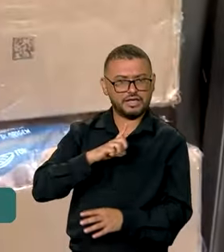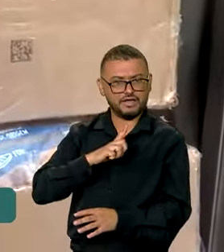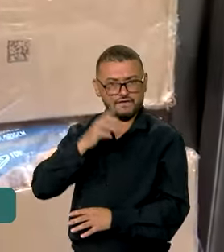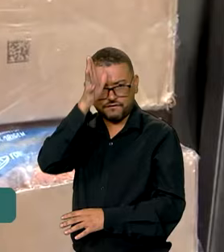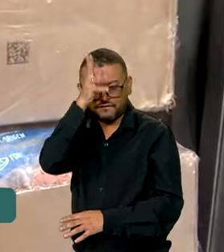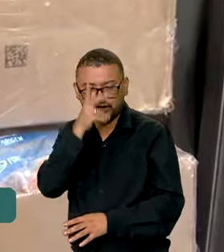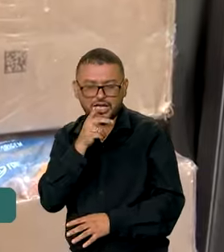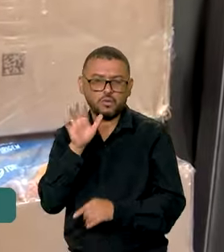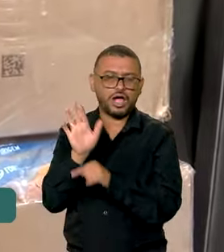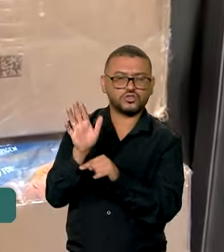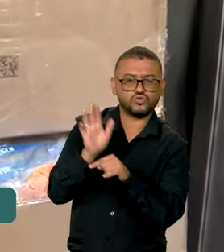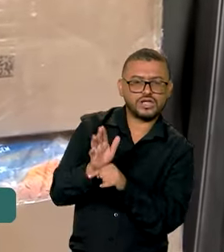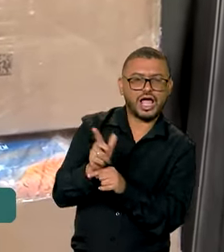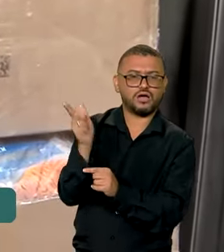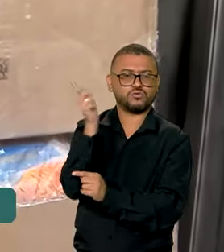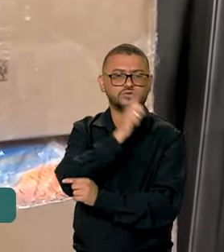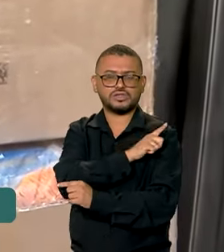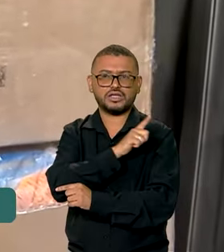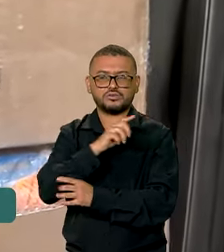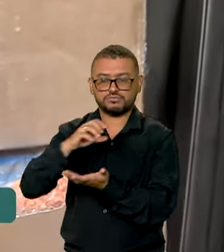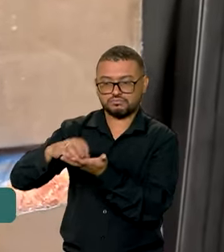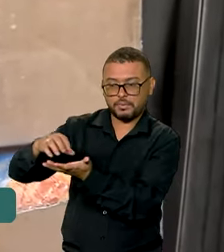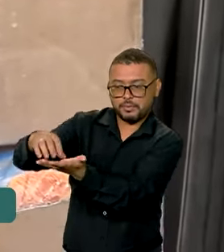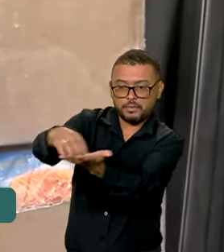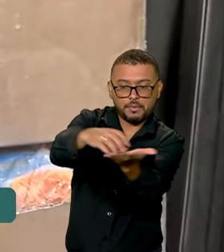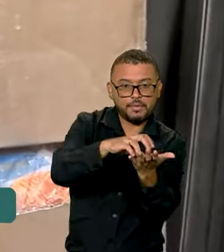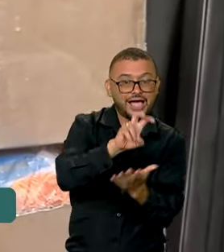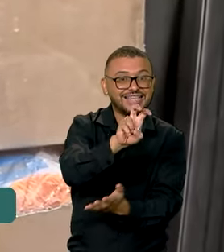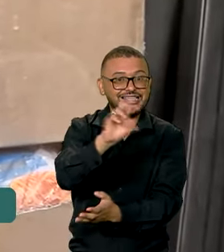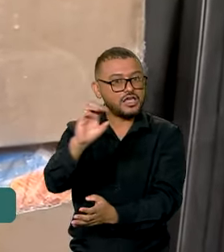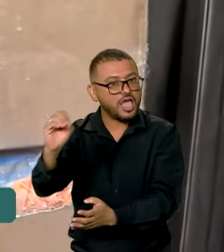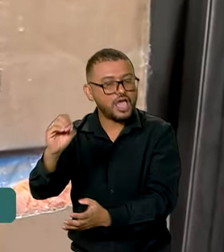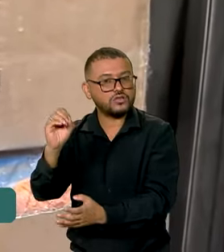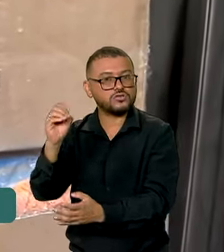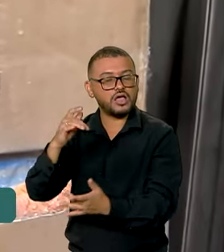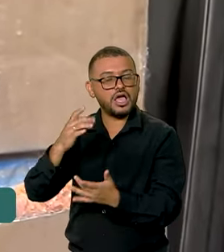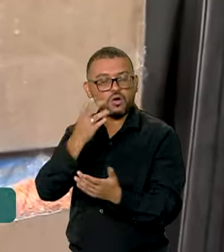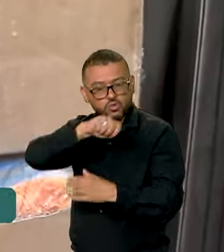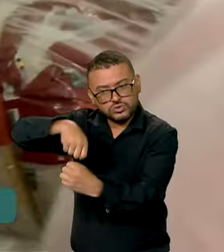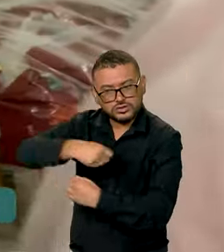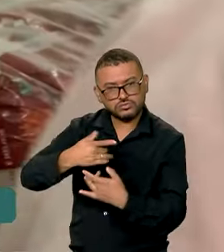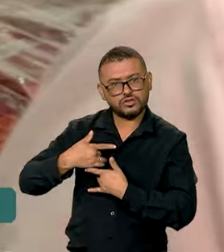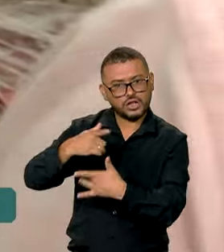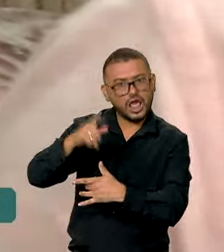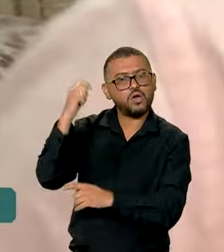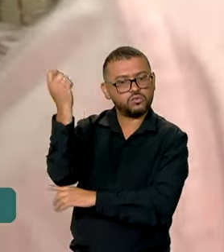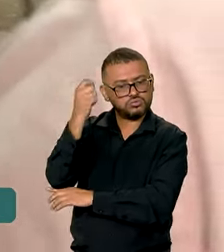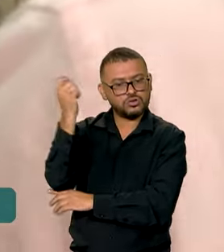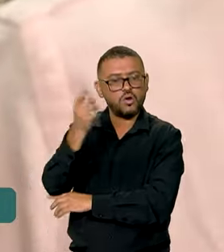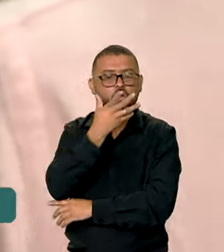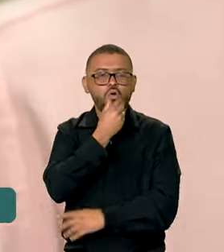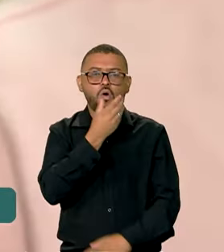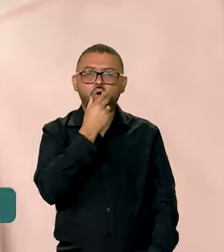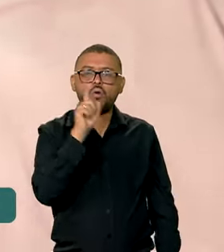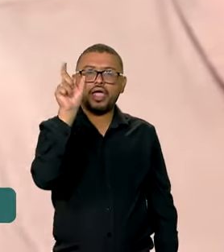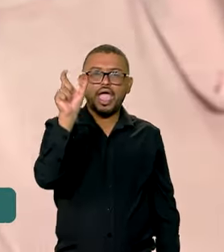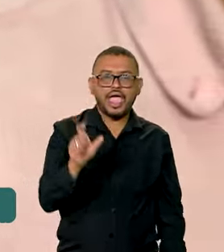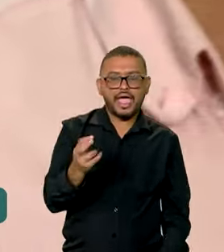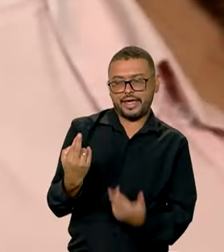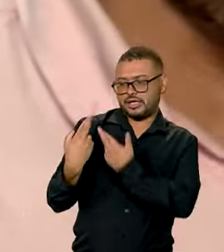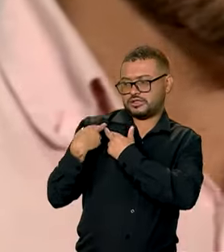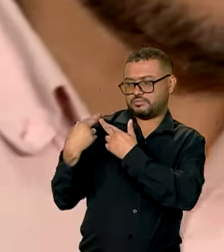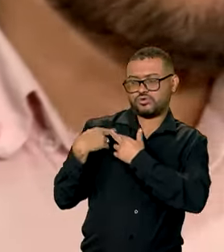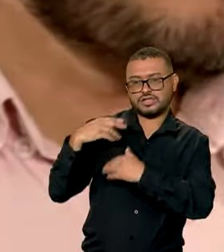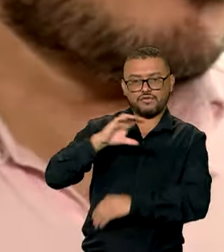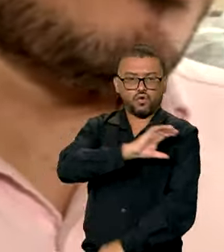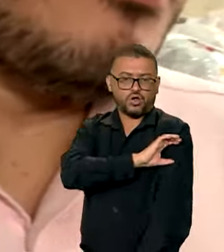vai ajudar a abastecer as mais de 500 cozinhas solidárias no Rio Grande do Sul. Juliano coordena a Central de